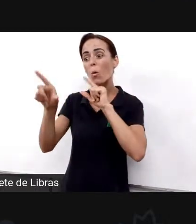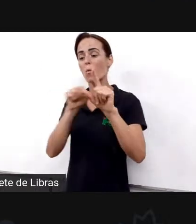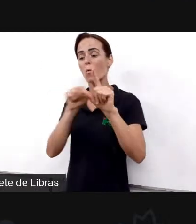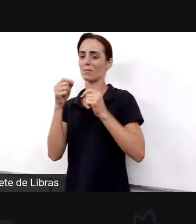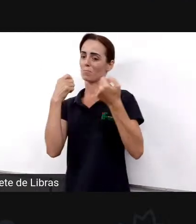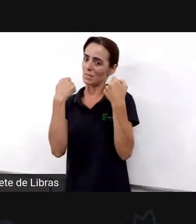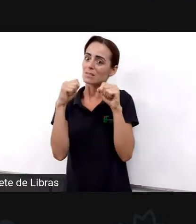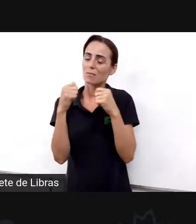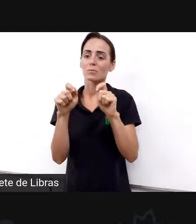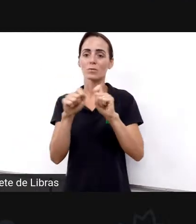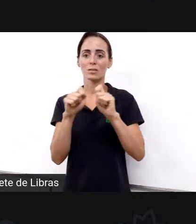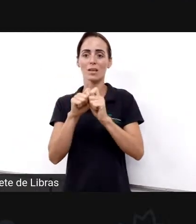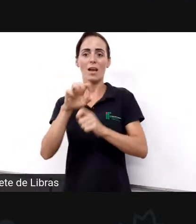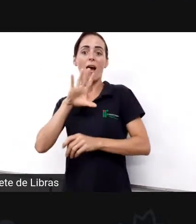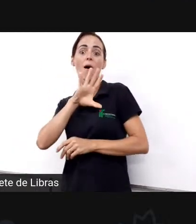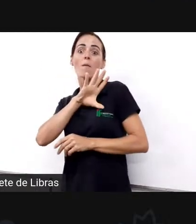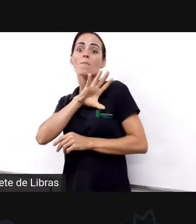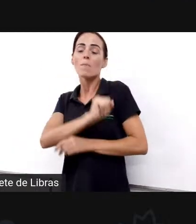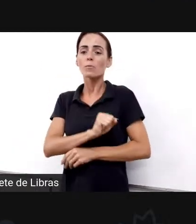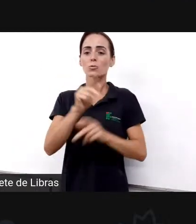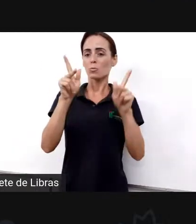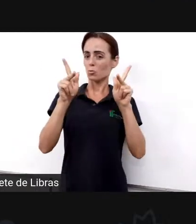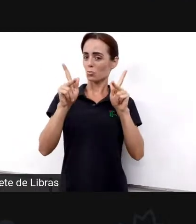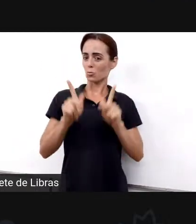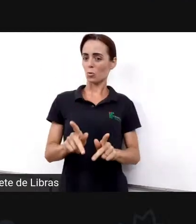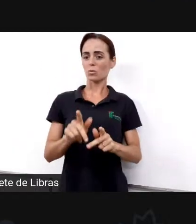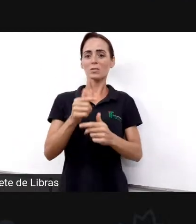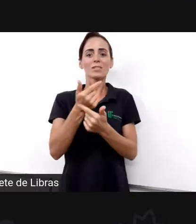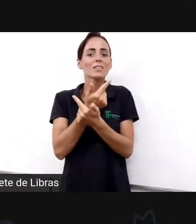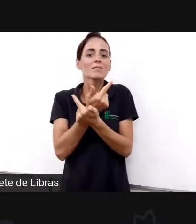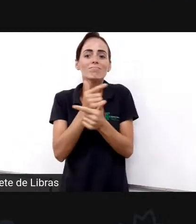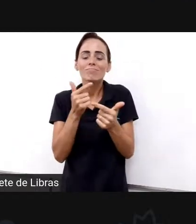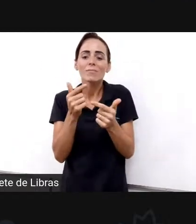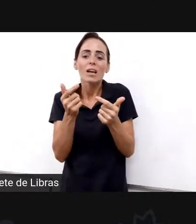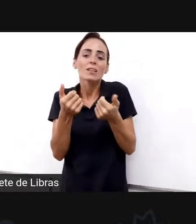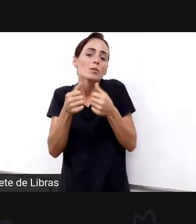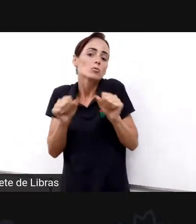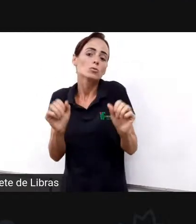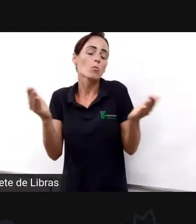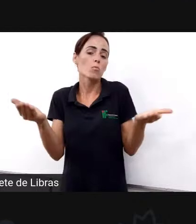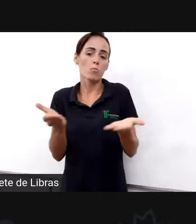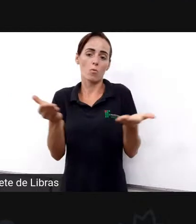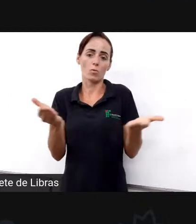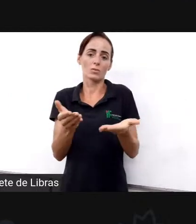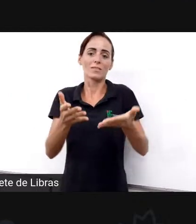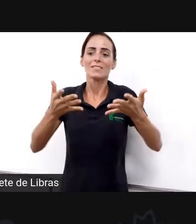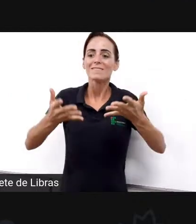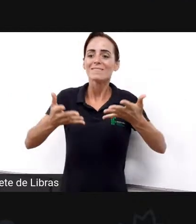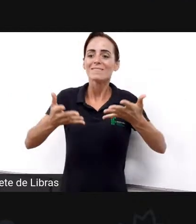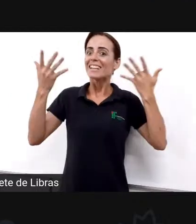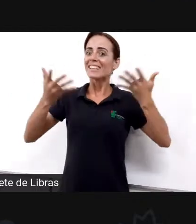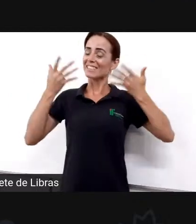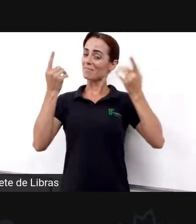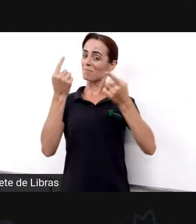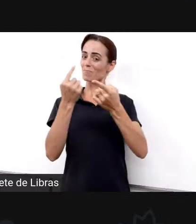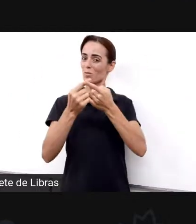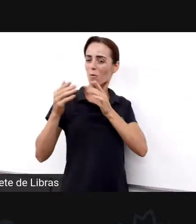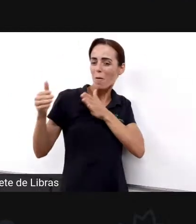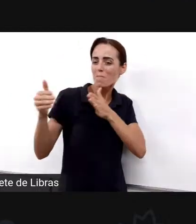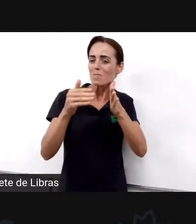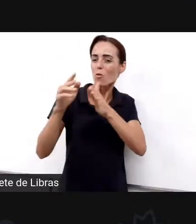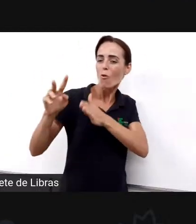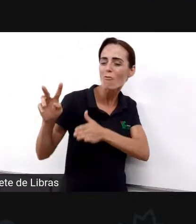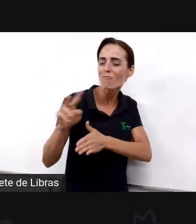Aos que amamos, mesmo os ausentes, dedicamos a vocês a alegria dessa jornada vitoriosa. Esse momento